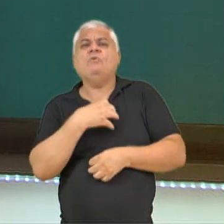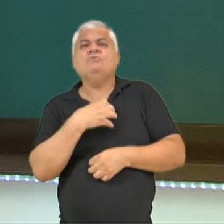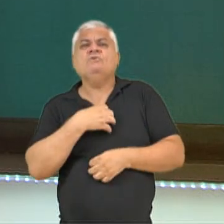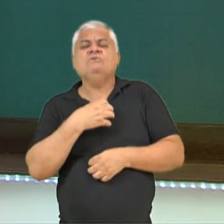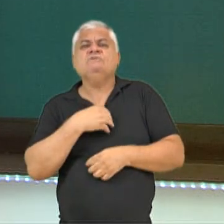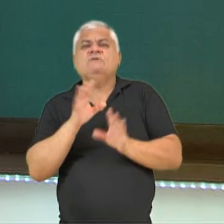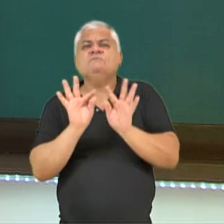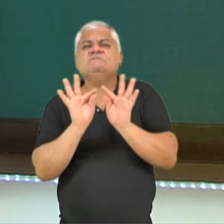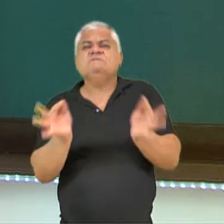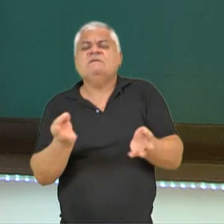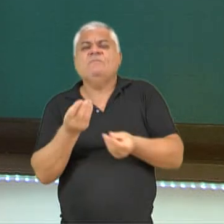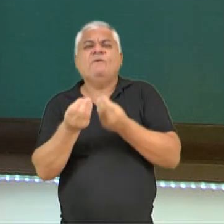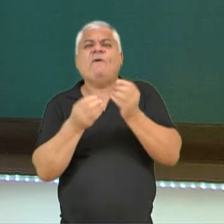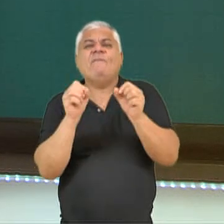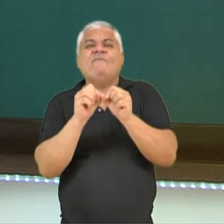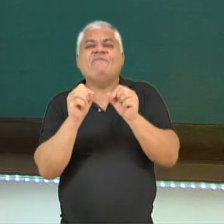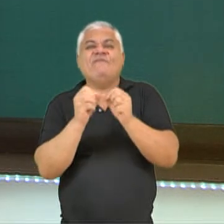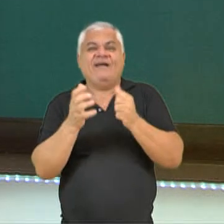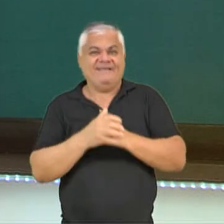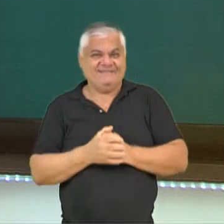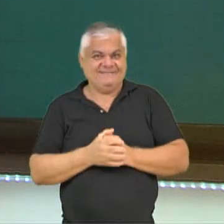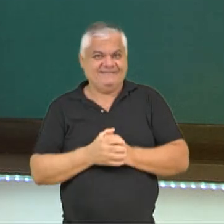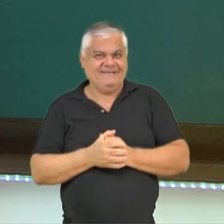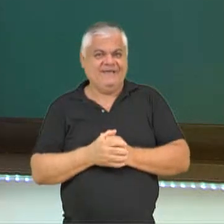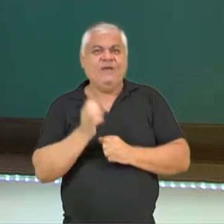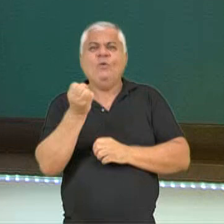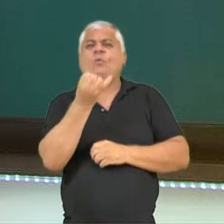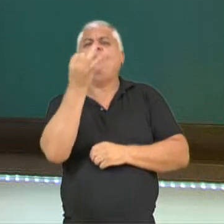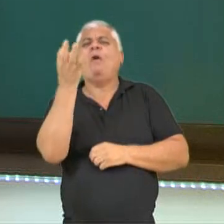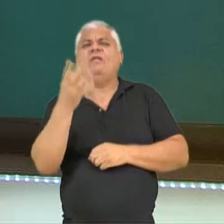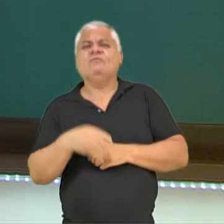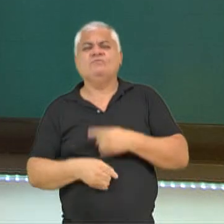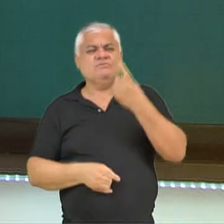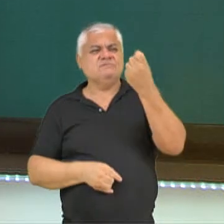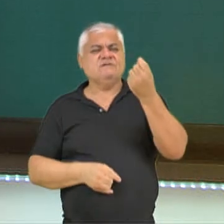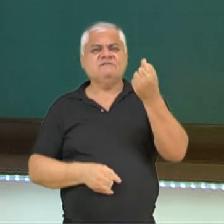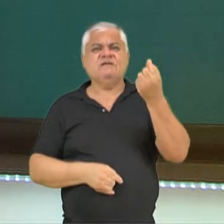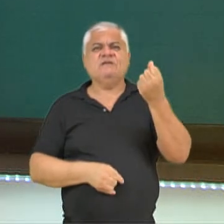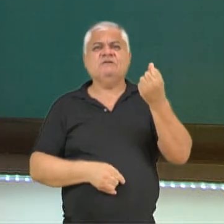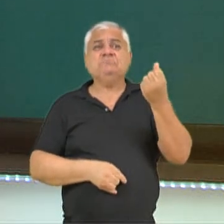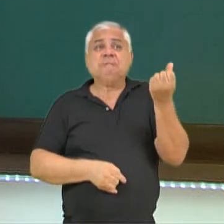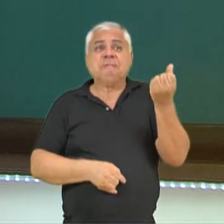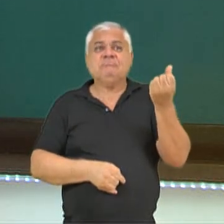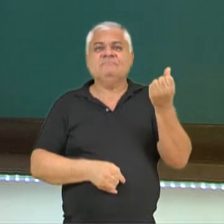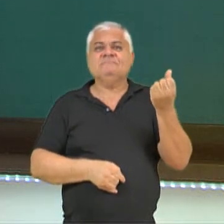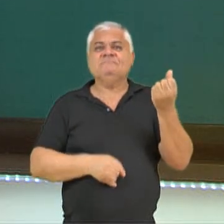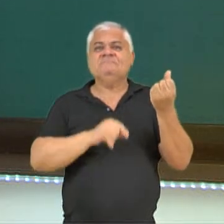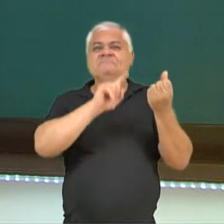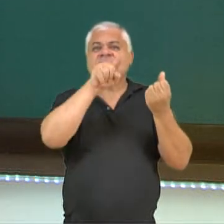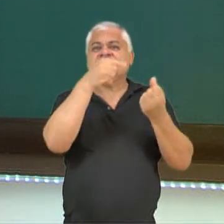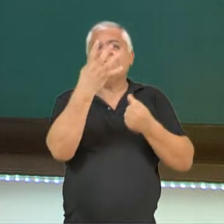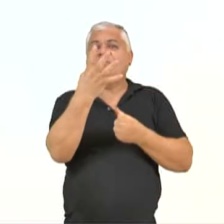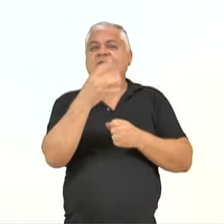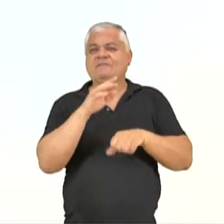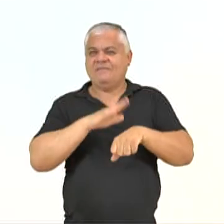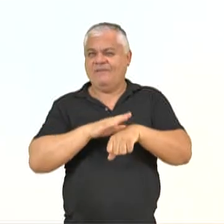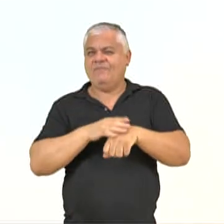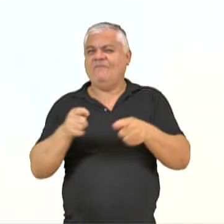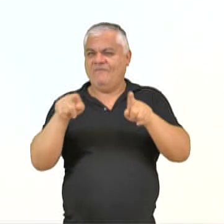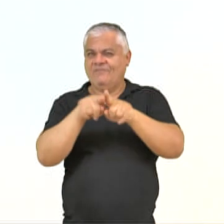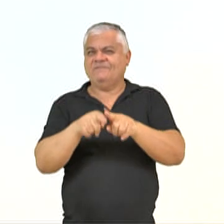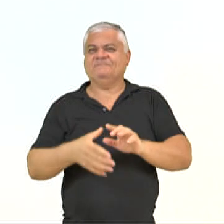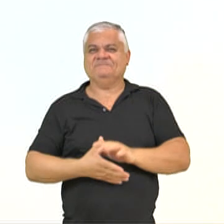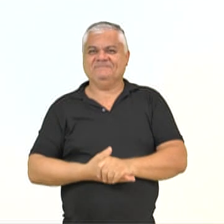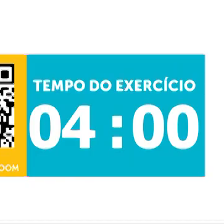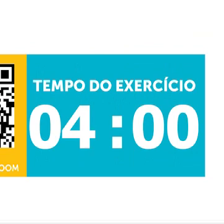escrita desse número? Ou seja, na prática, quanto vale esse número? Eu vou dar um tempinho para você trabalhar nisso e já voltamos.